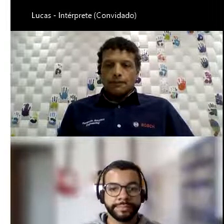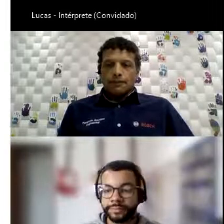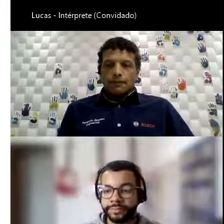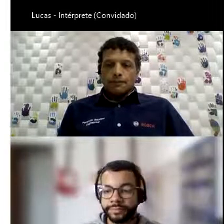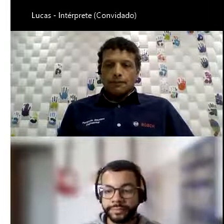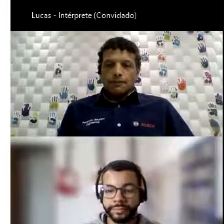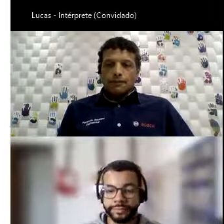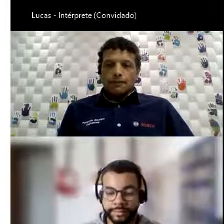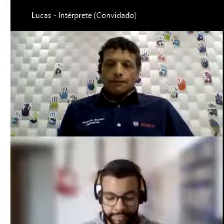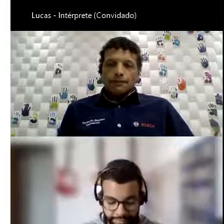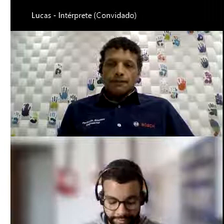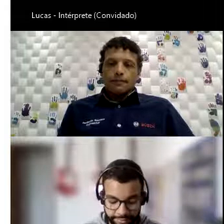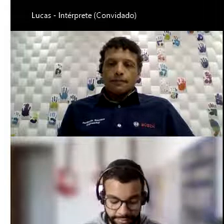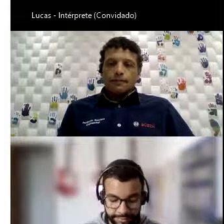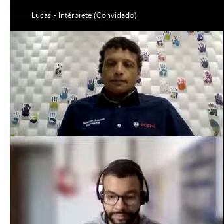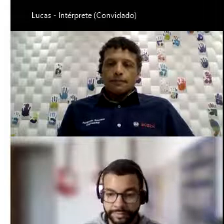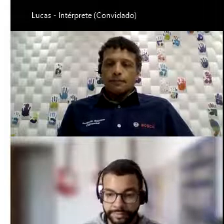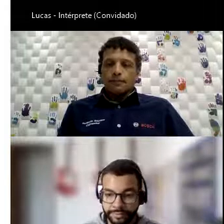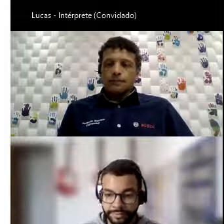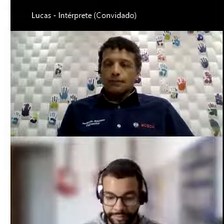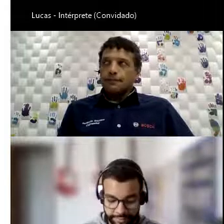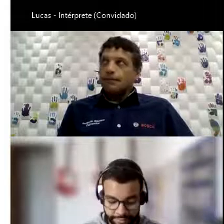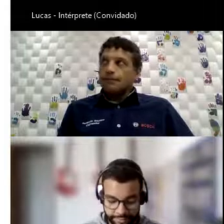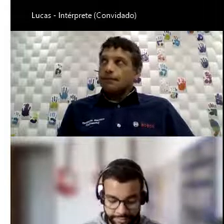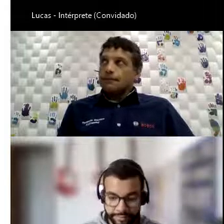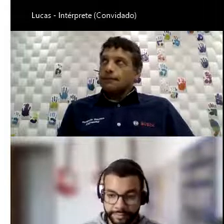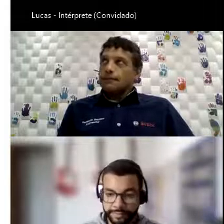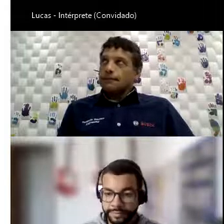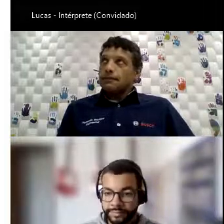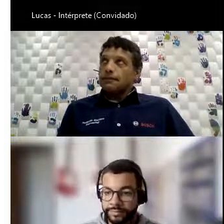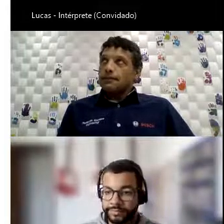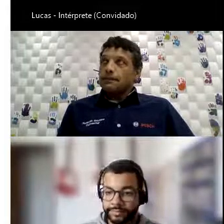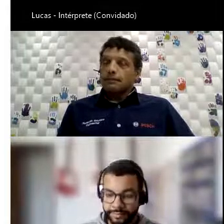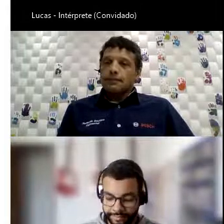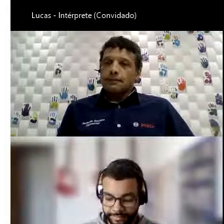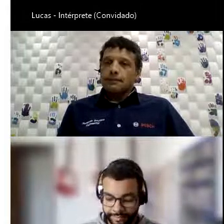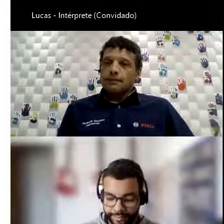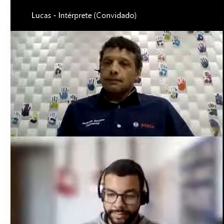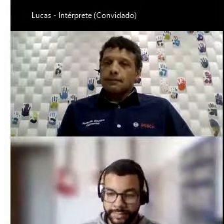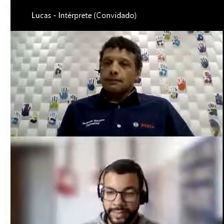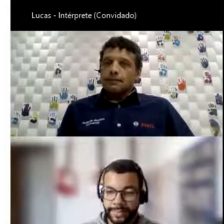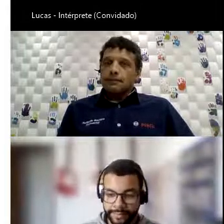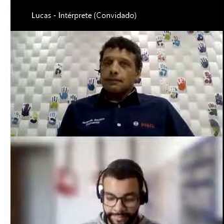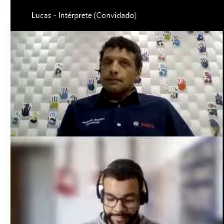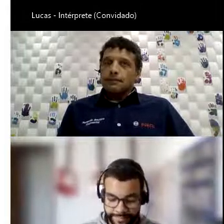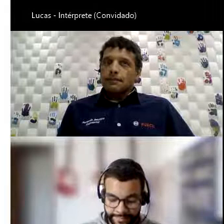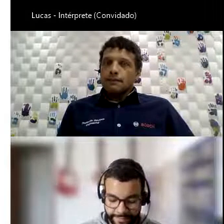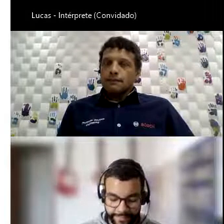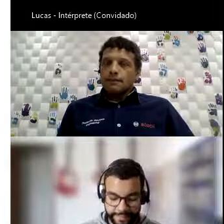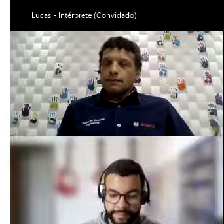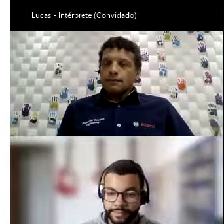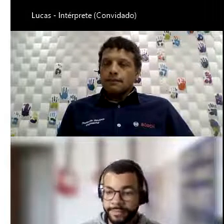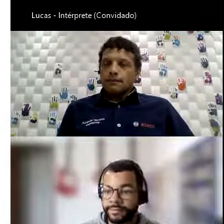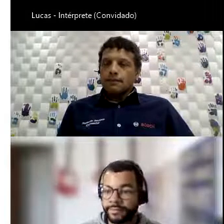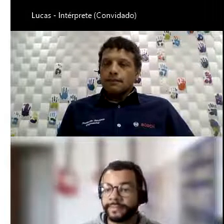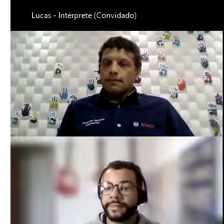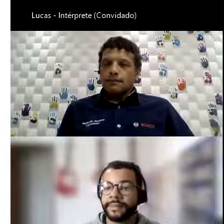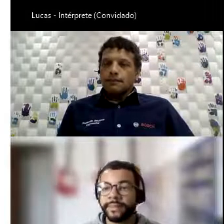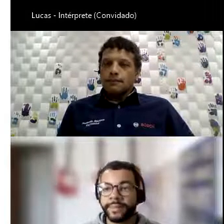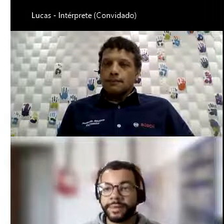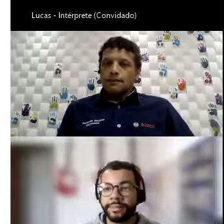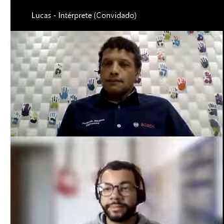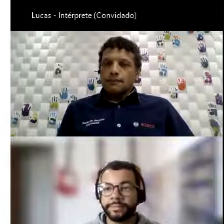Obrigada, Gu. Bom, pessoal, se vocês tiverem alguma dúvida, tá, em relação a essas informações que o Gustavo trouxe, fiquem à